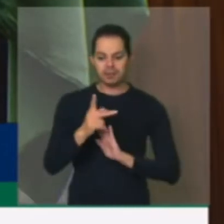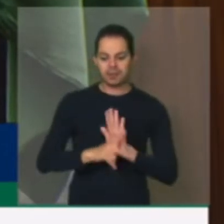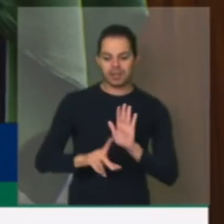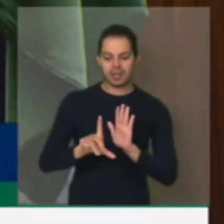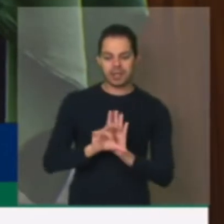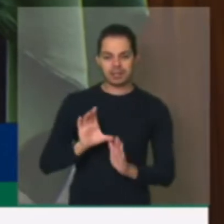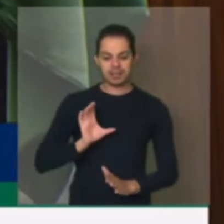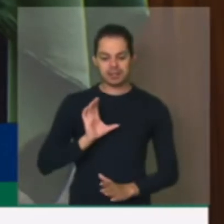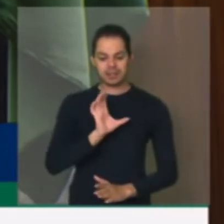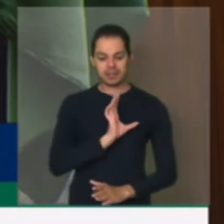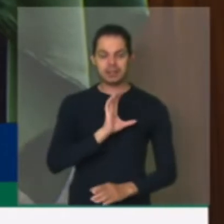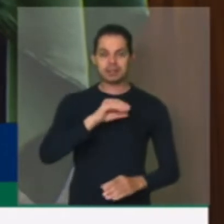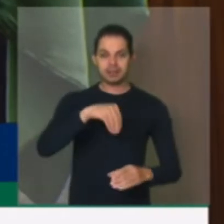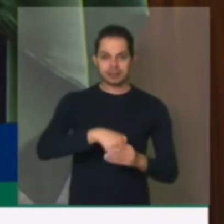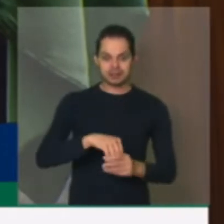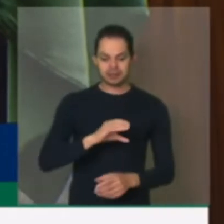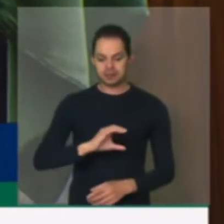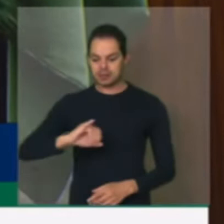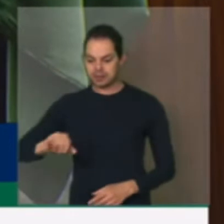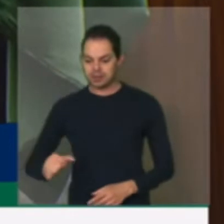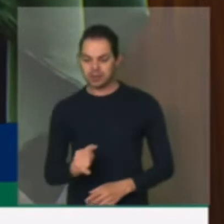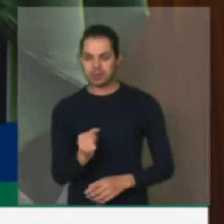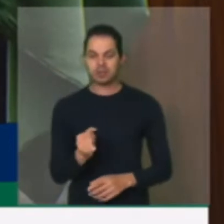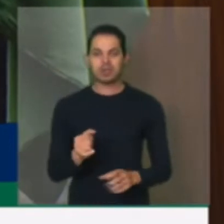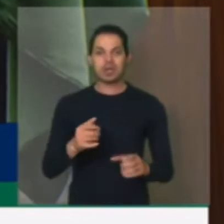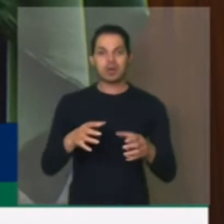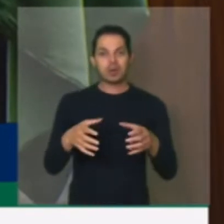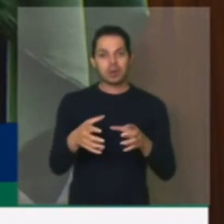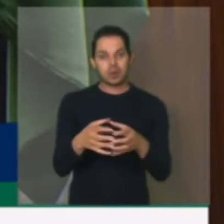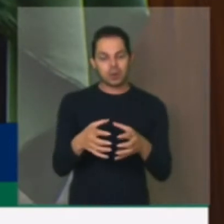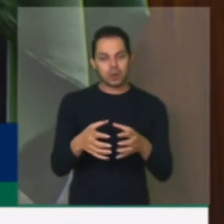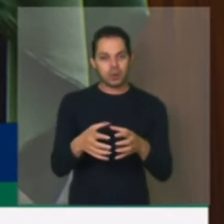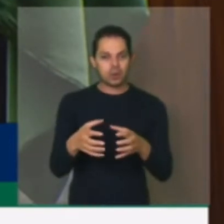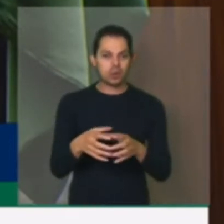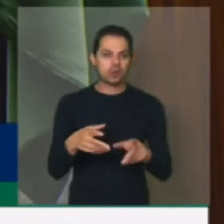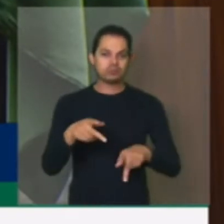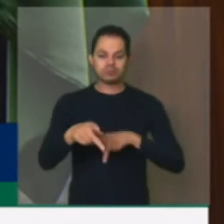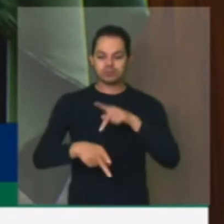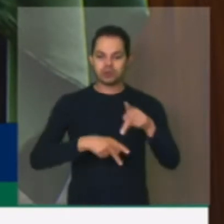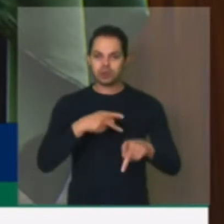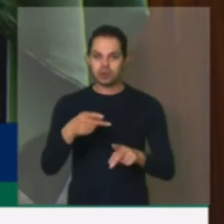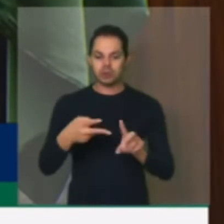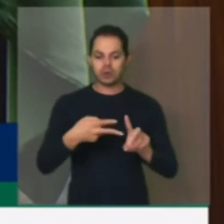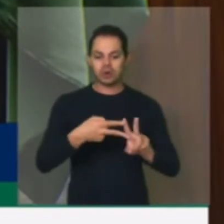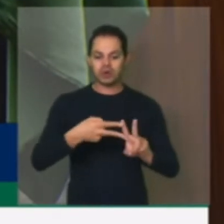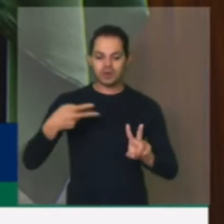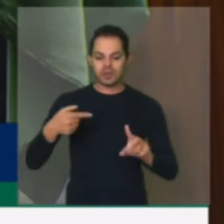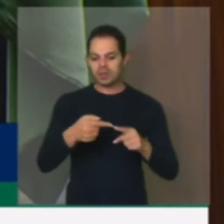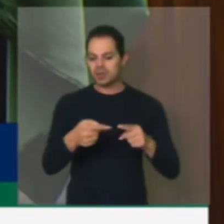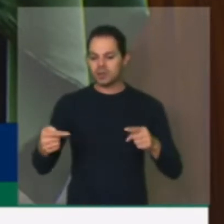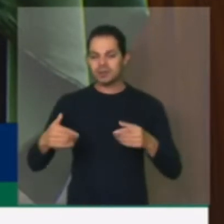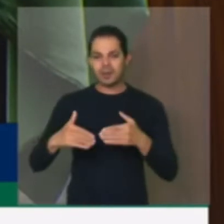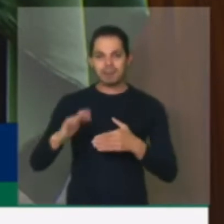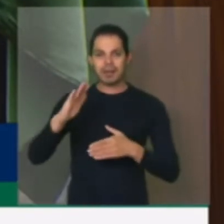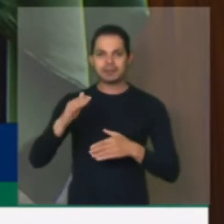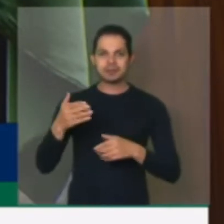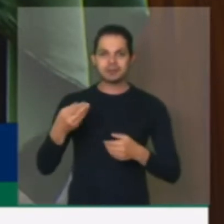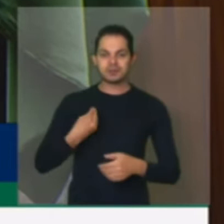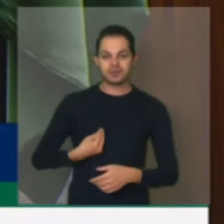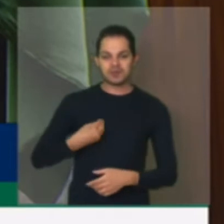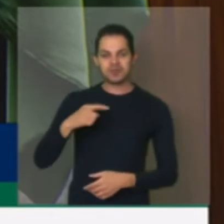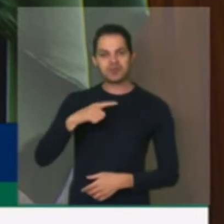Justiça. O povo indígena está aqui há mais de uma semana, deputado Freixo, sempre de maneira pacífica, na porta